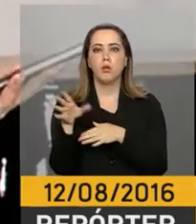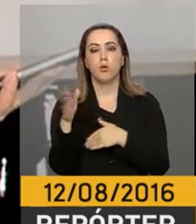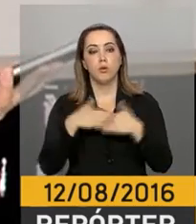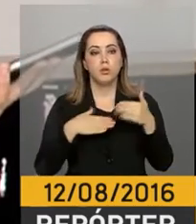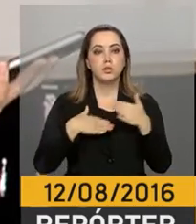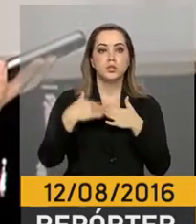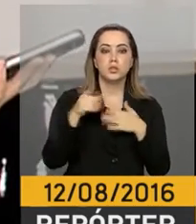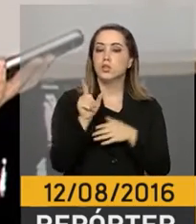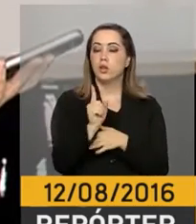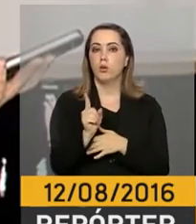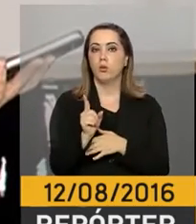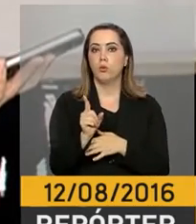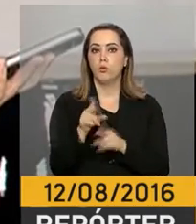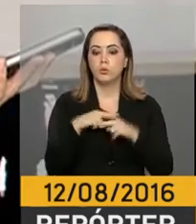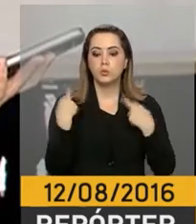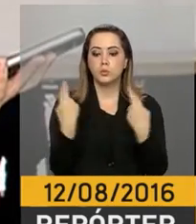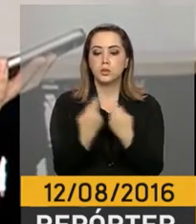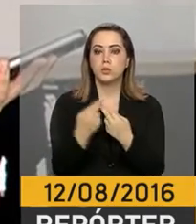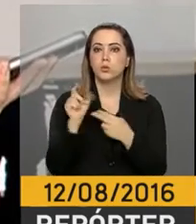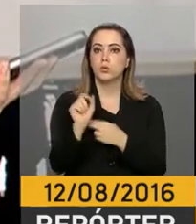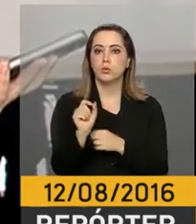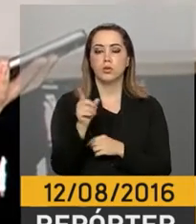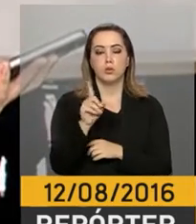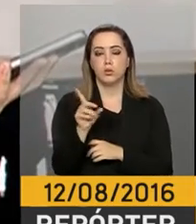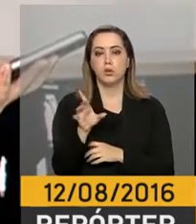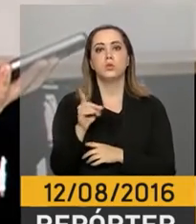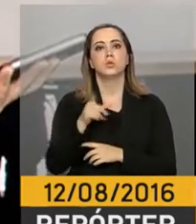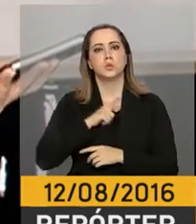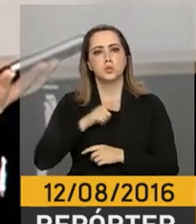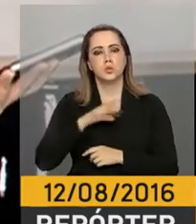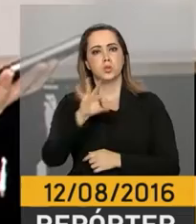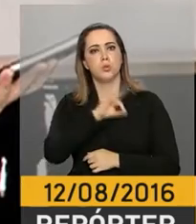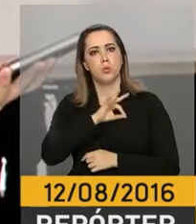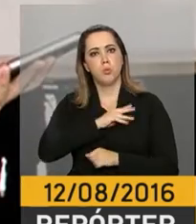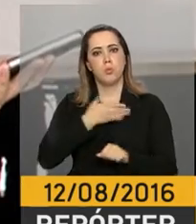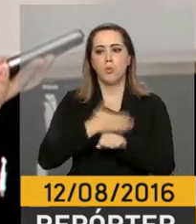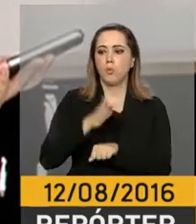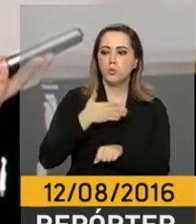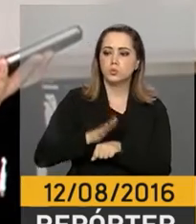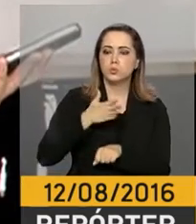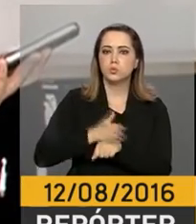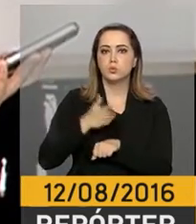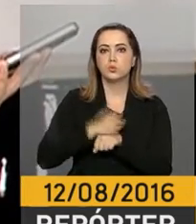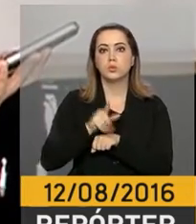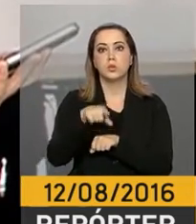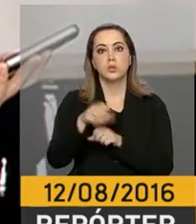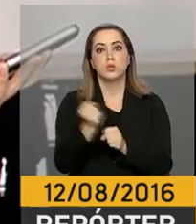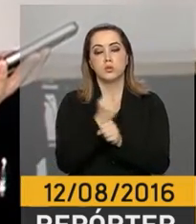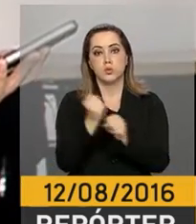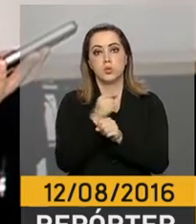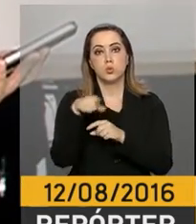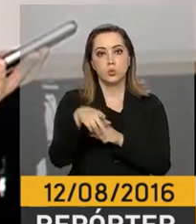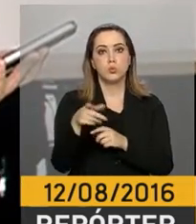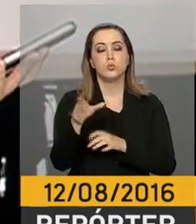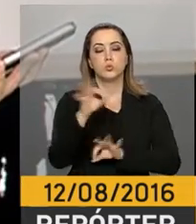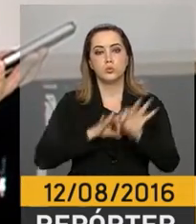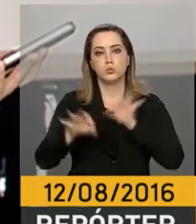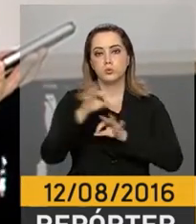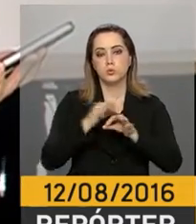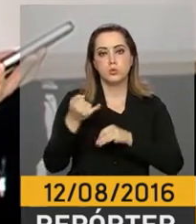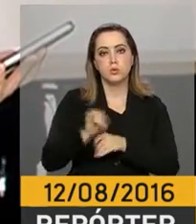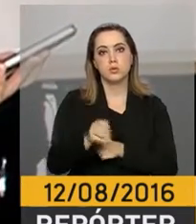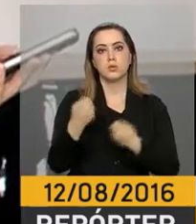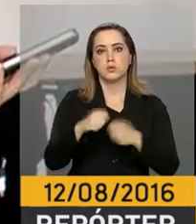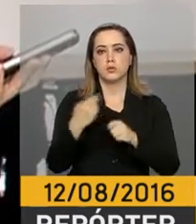eventualmente se reúne nisso. Não. Existem soldados treinados nas polícias militares, ela tem uma estrutura e, quando necessário, são convocados